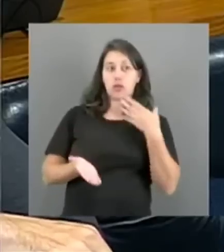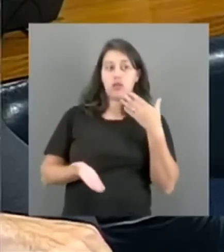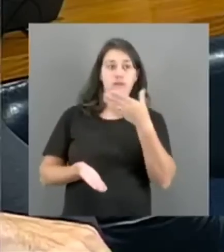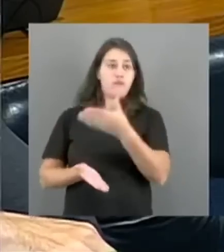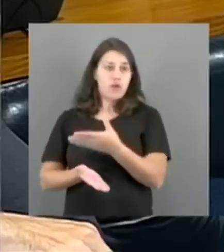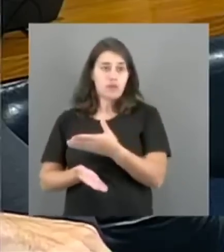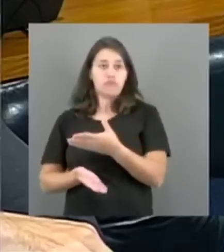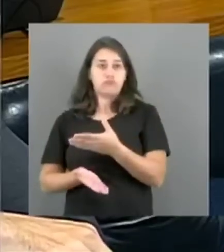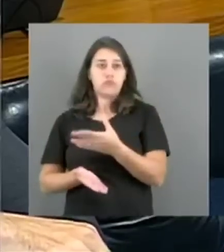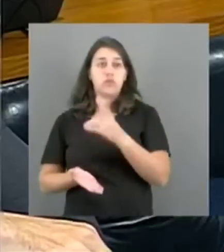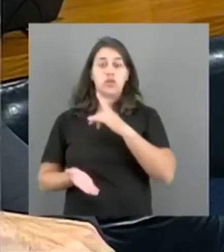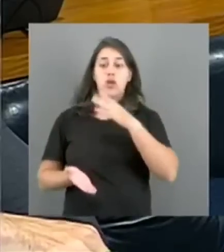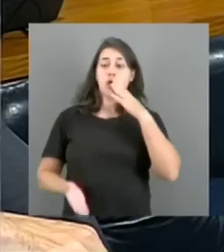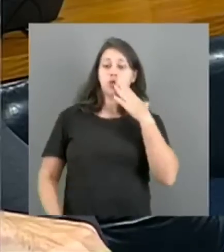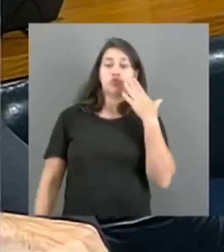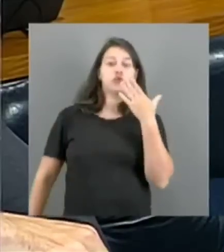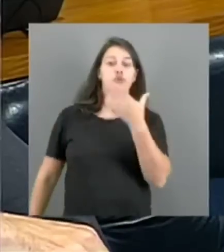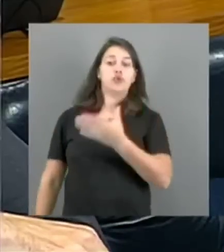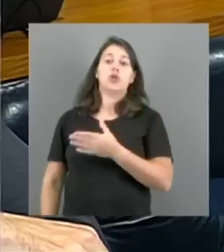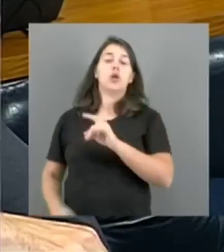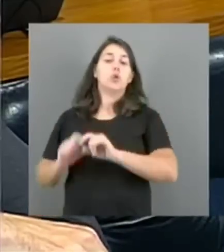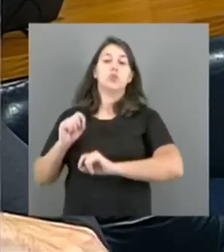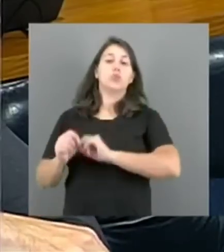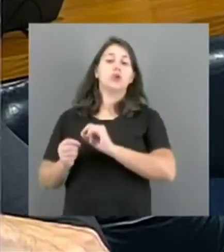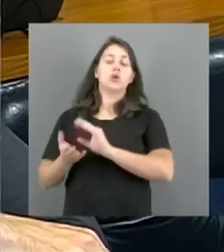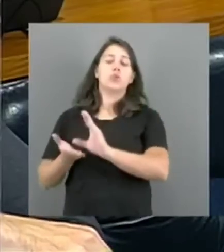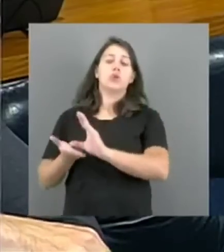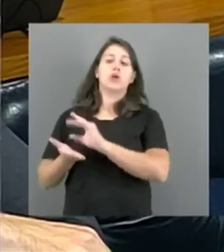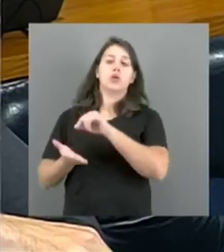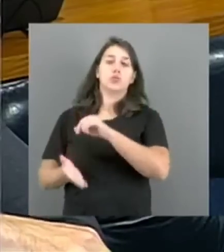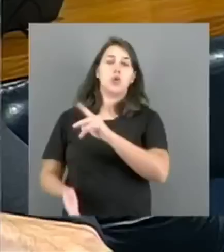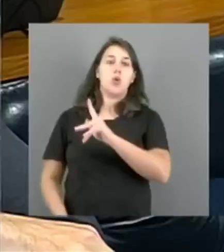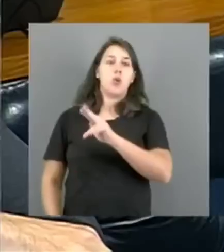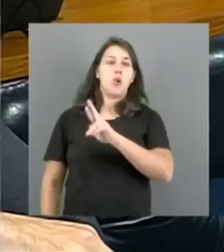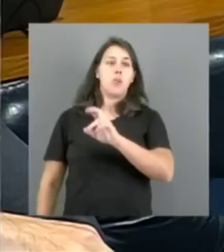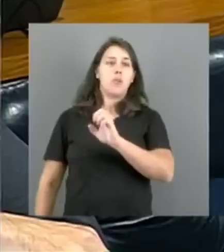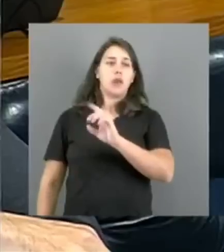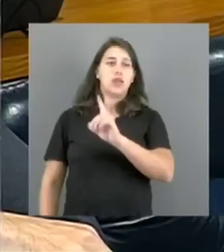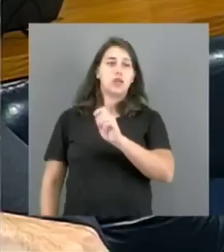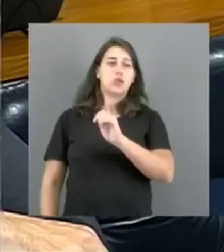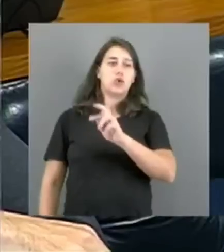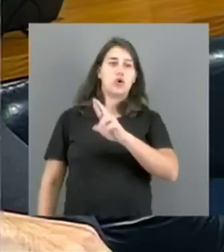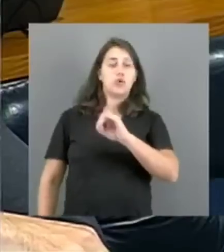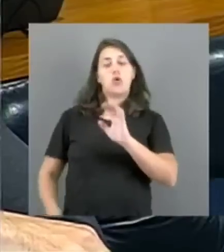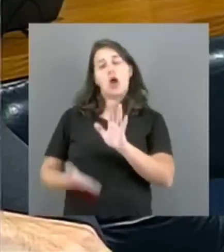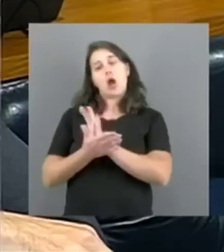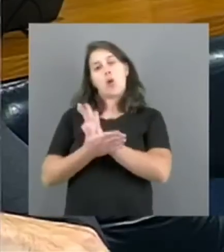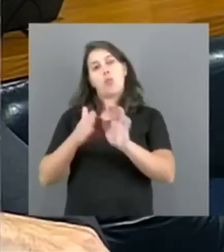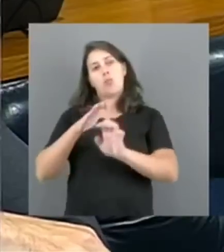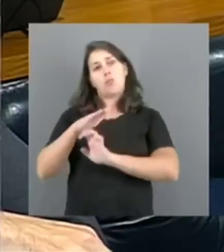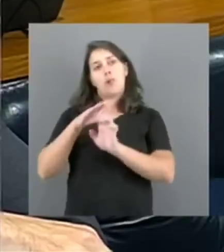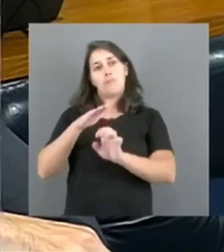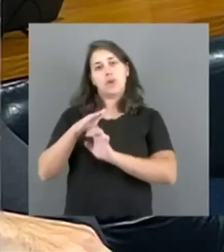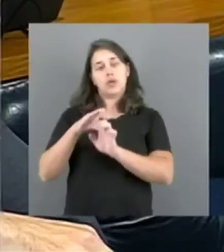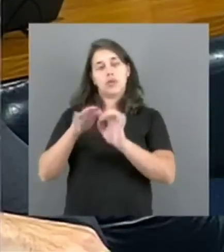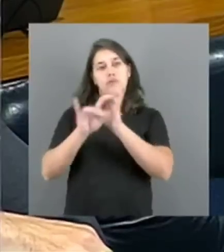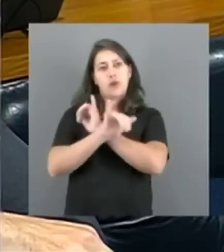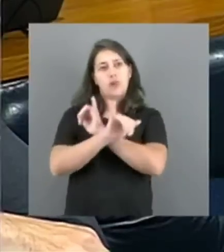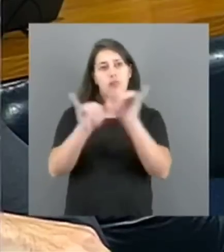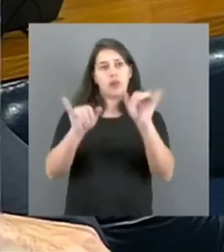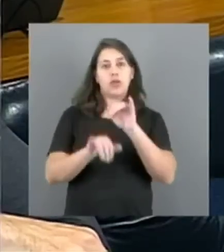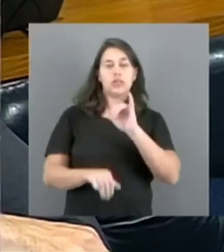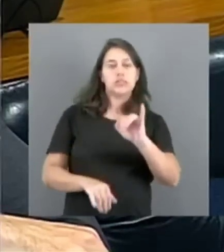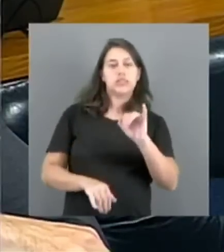elas estavam sendo direcionadas para um crédito predatório. Alguma empresa, por exemplo, faz a propaganda: se você